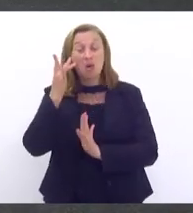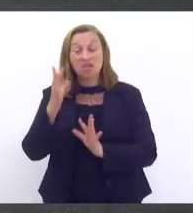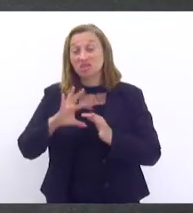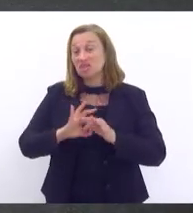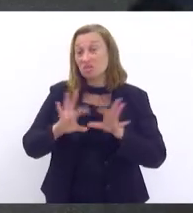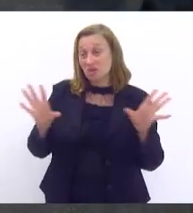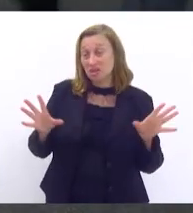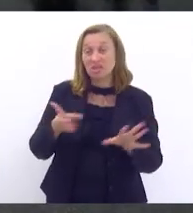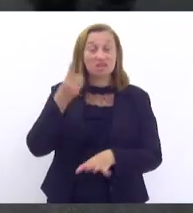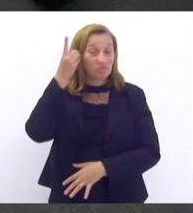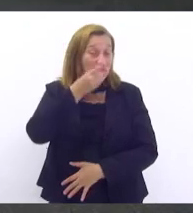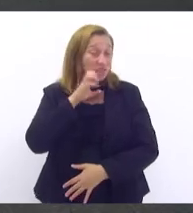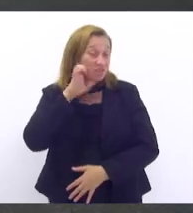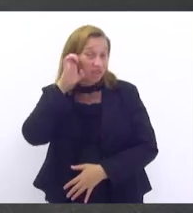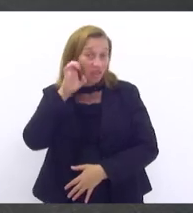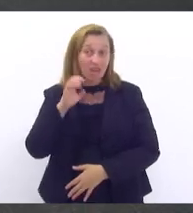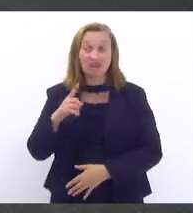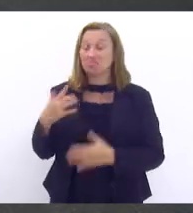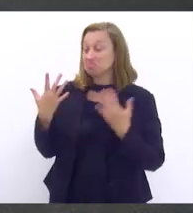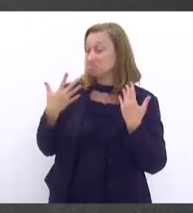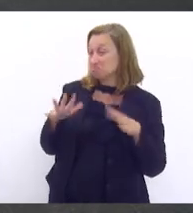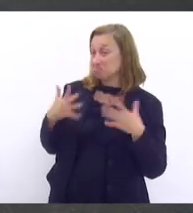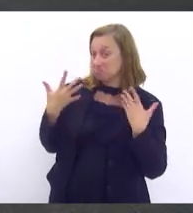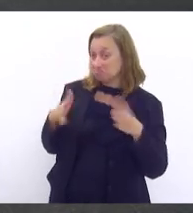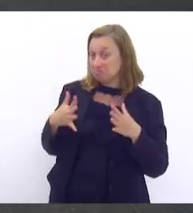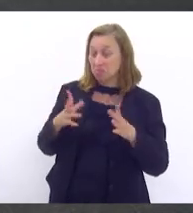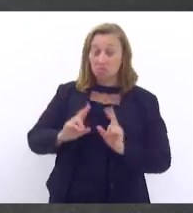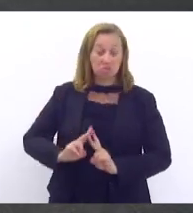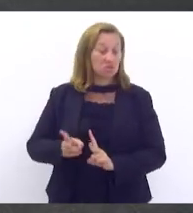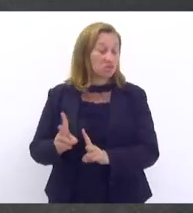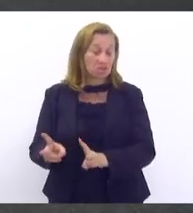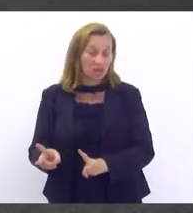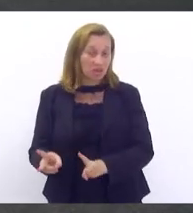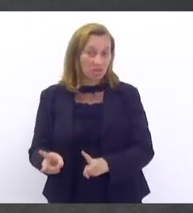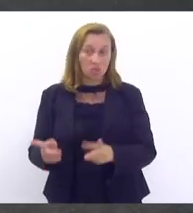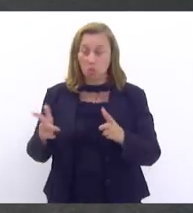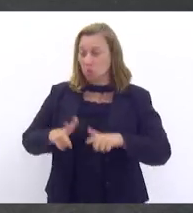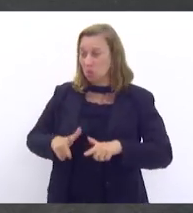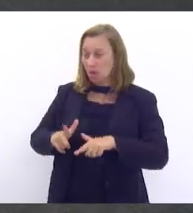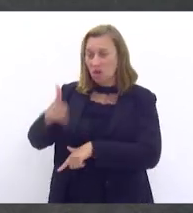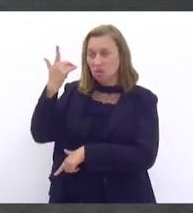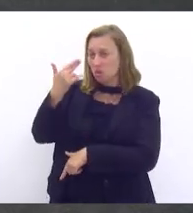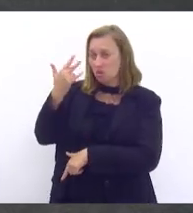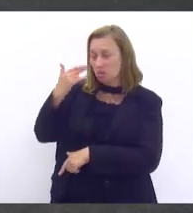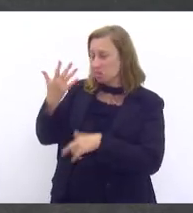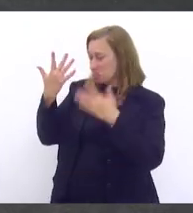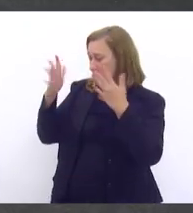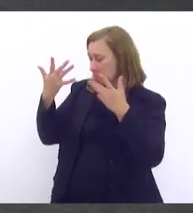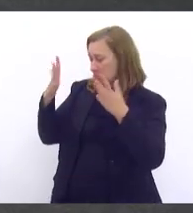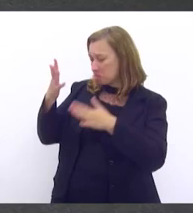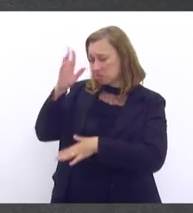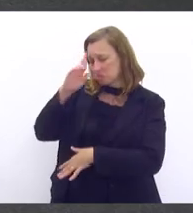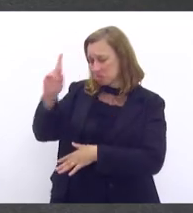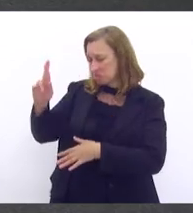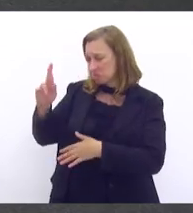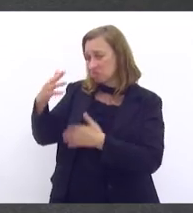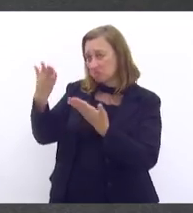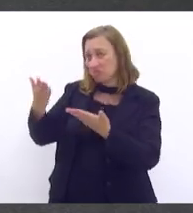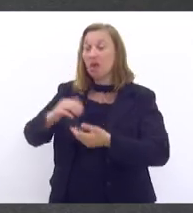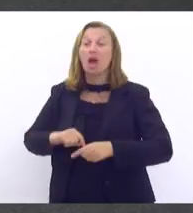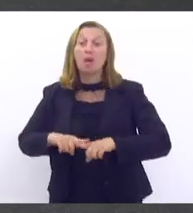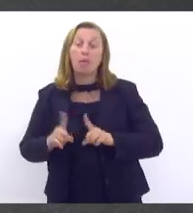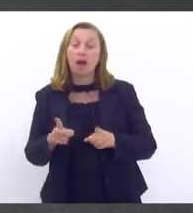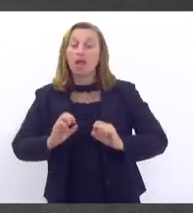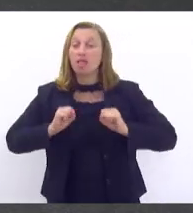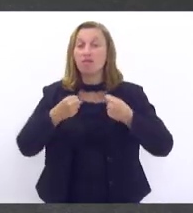a deputada Érica Takimoto está de parabéns, como sempre, aliás, é um lugar comum eu elogiar a Vossa Excelência. Mas o Dia de Defesa